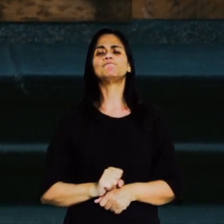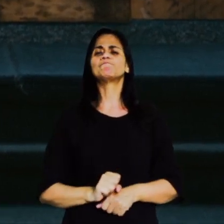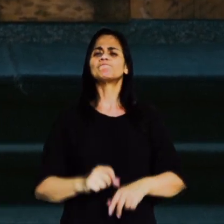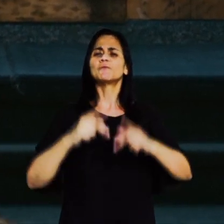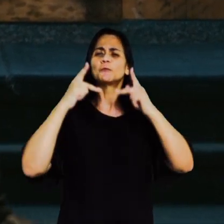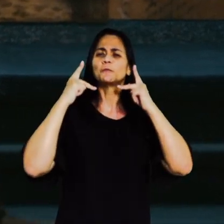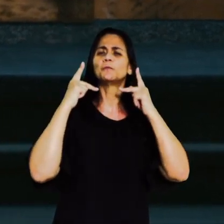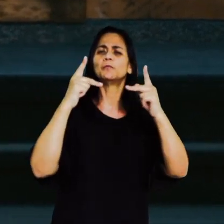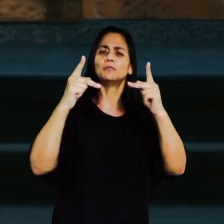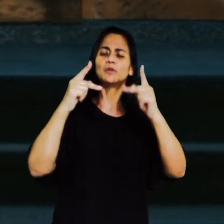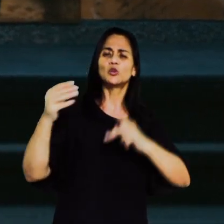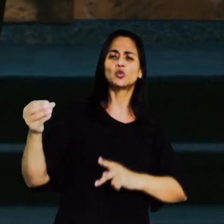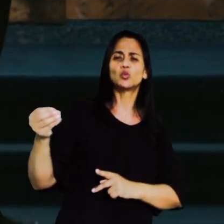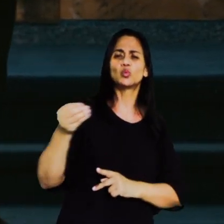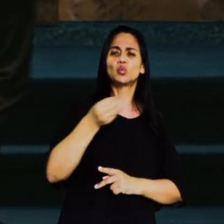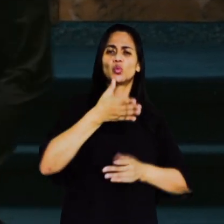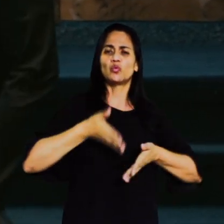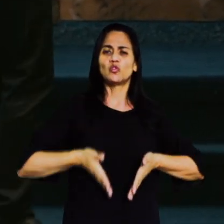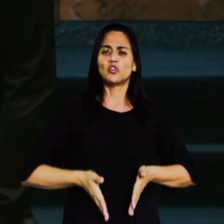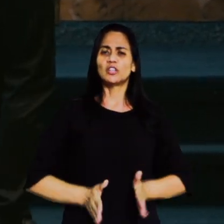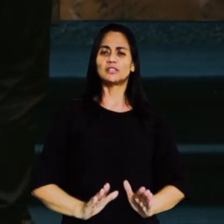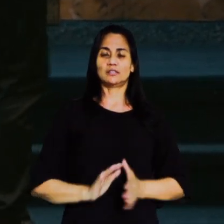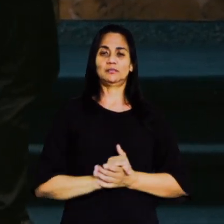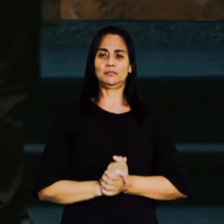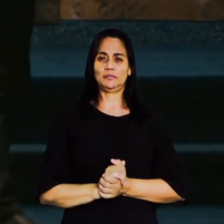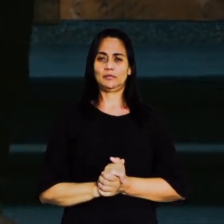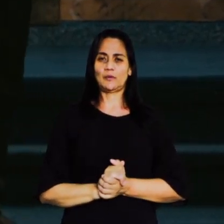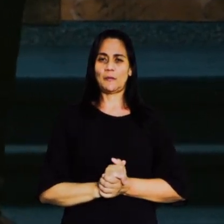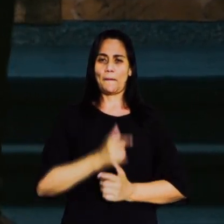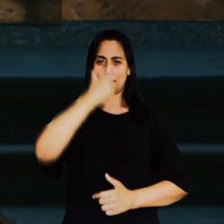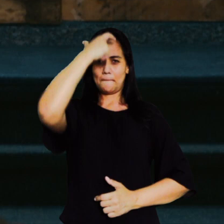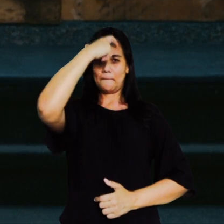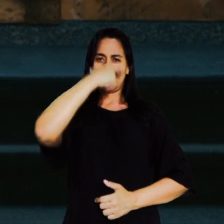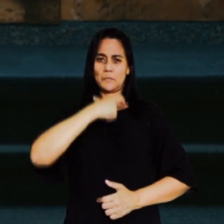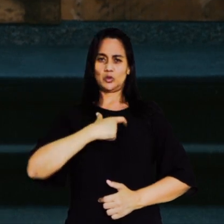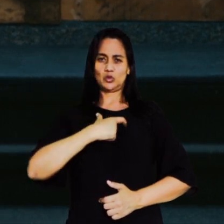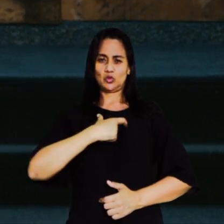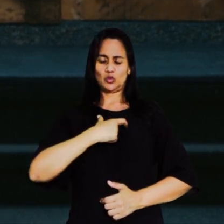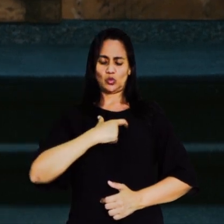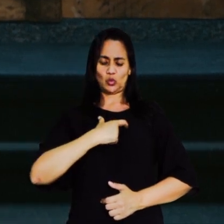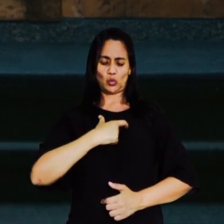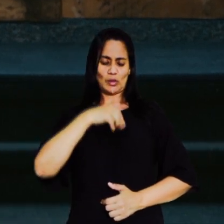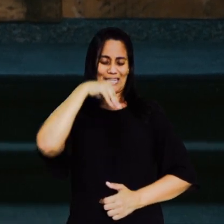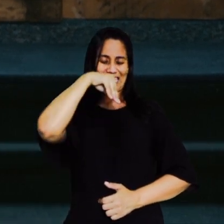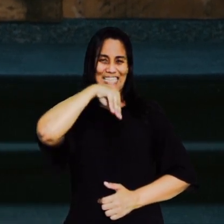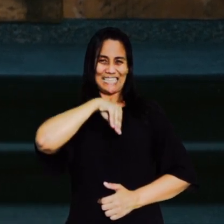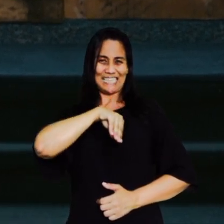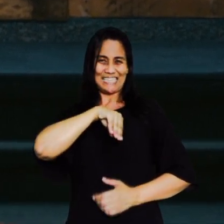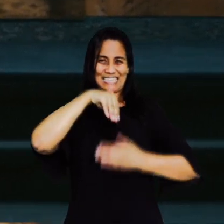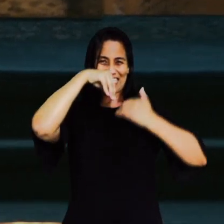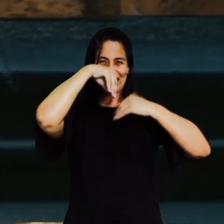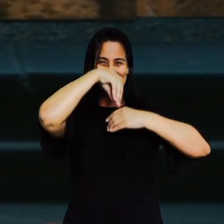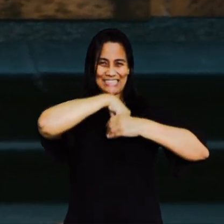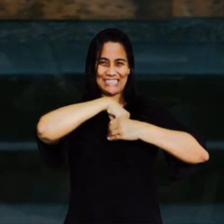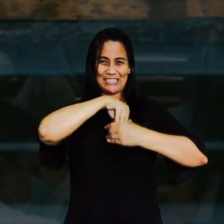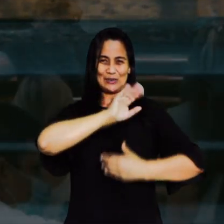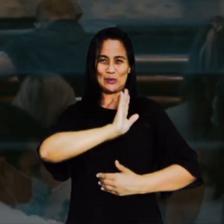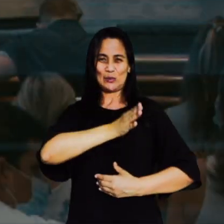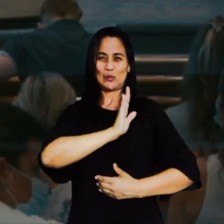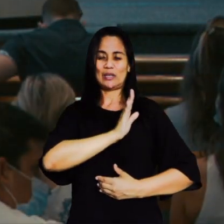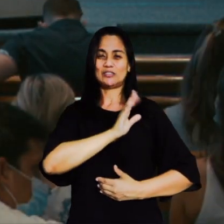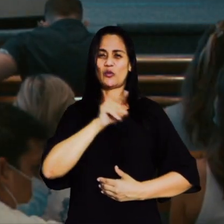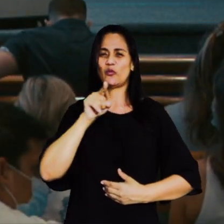novo nascimento, o homem interior, sobre você ter a lei do Senhor no